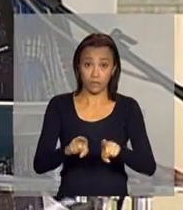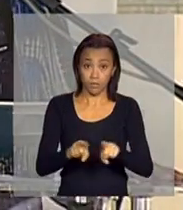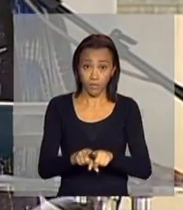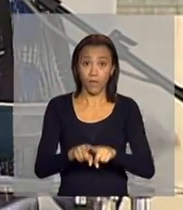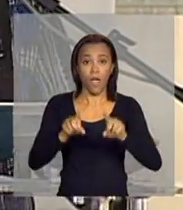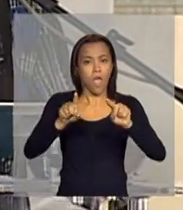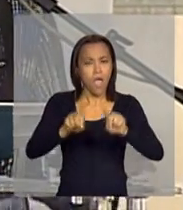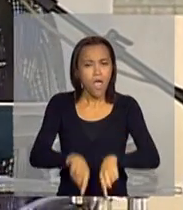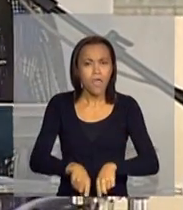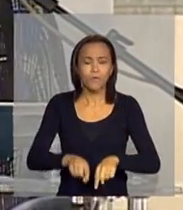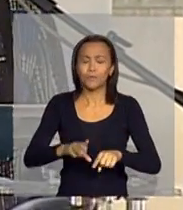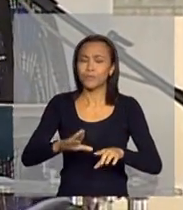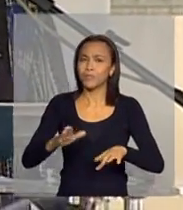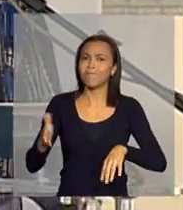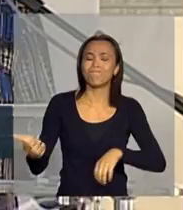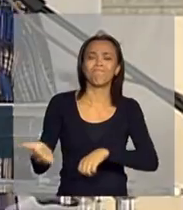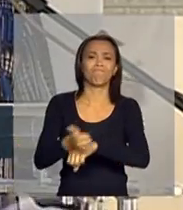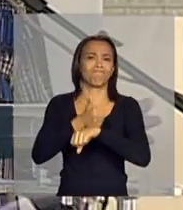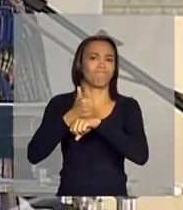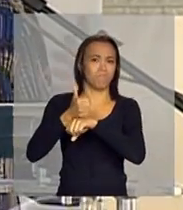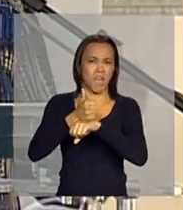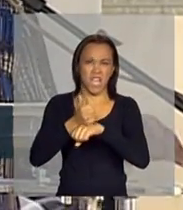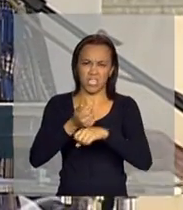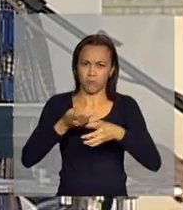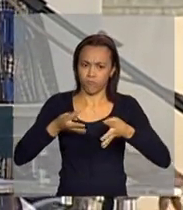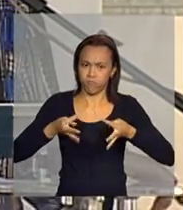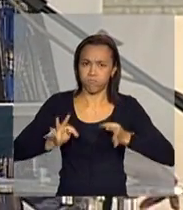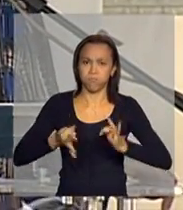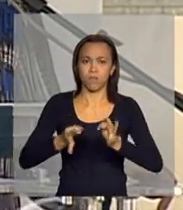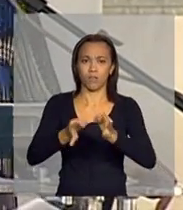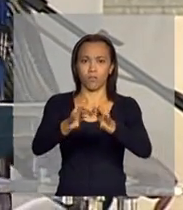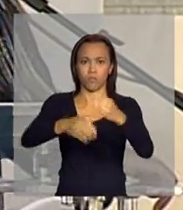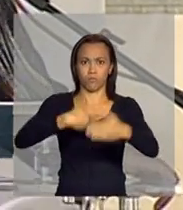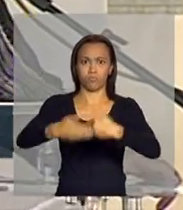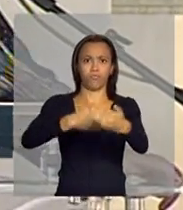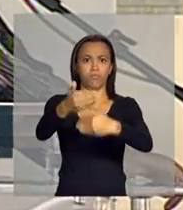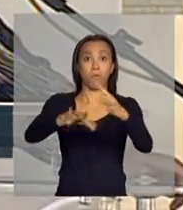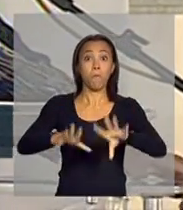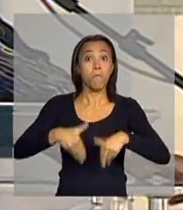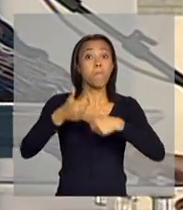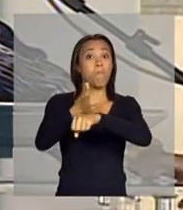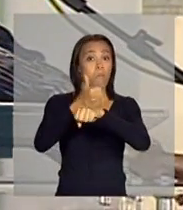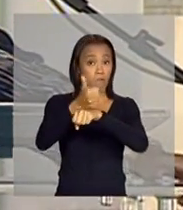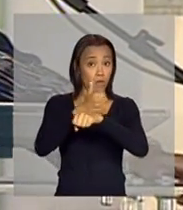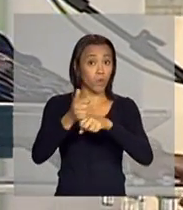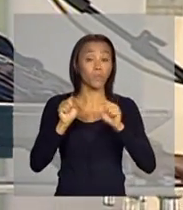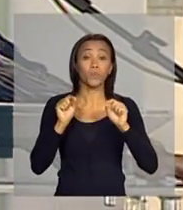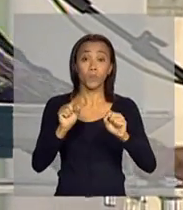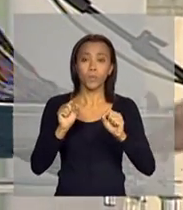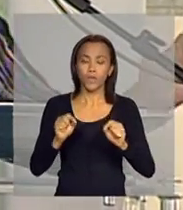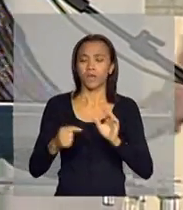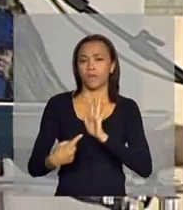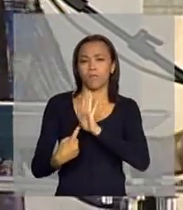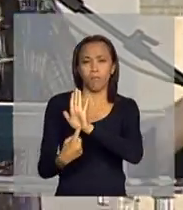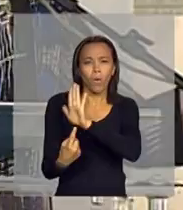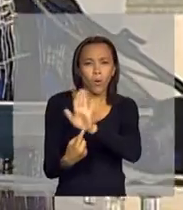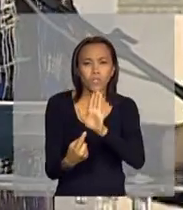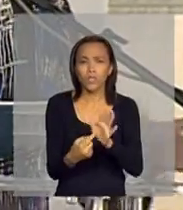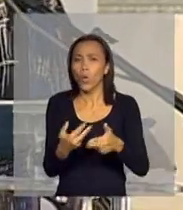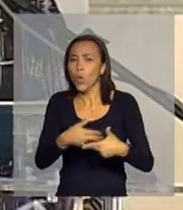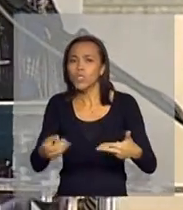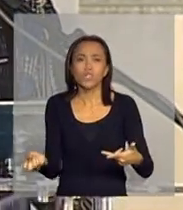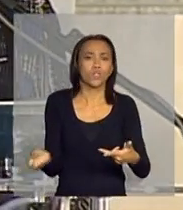que havia de mais avançado e melhor no que se refere à apresentação de